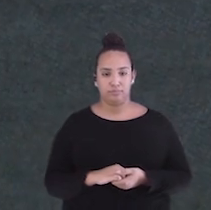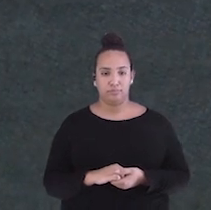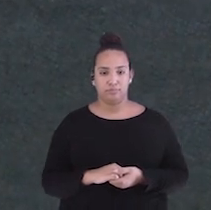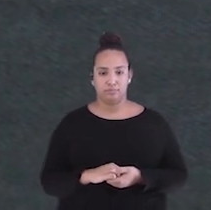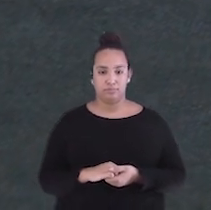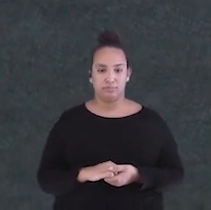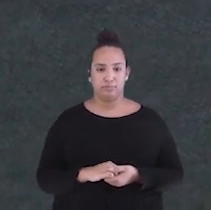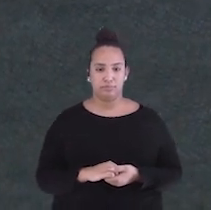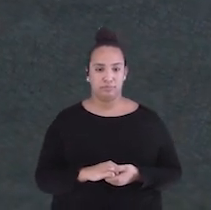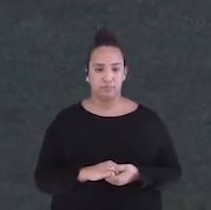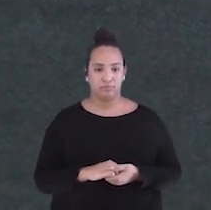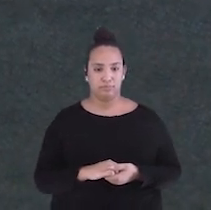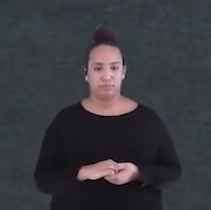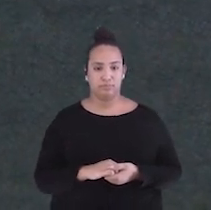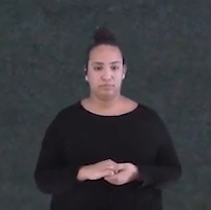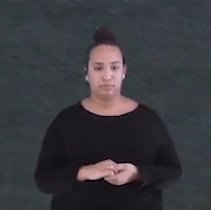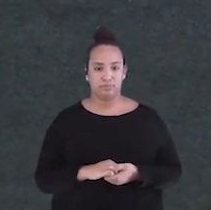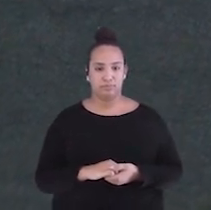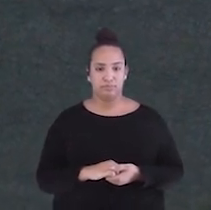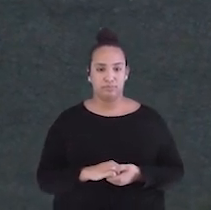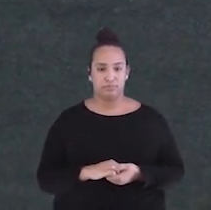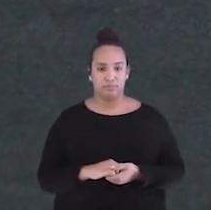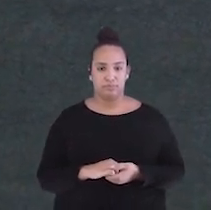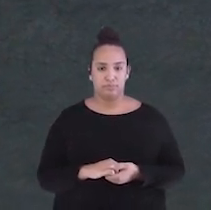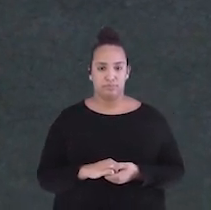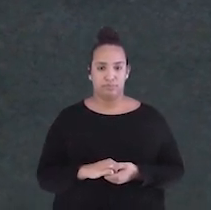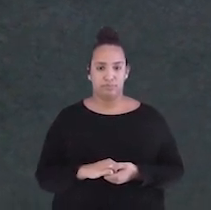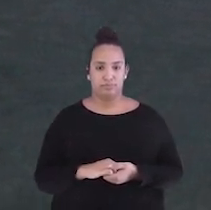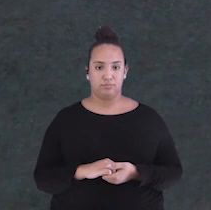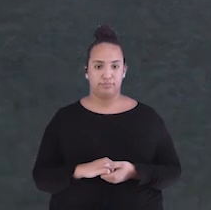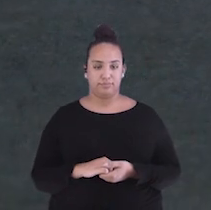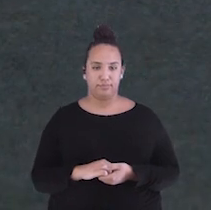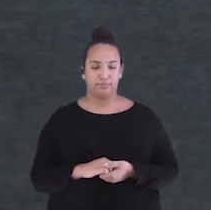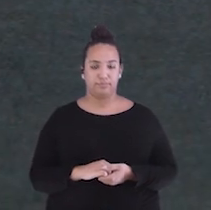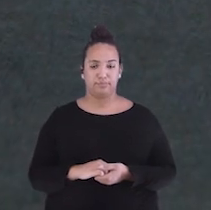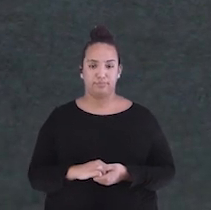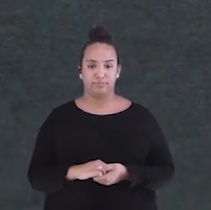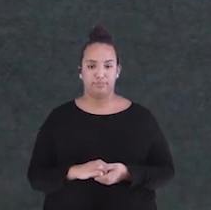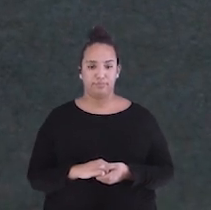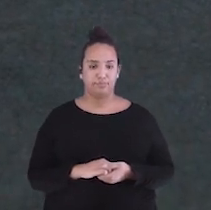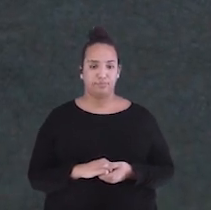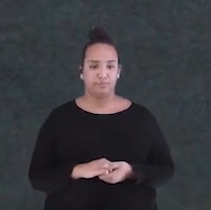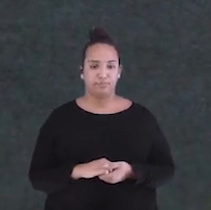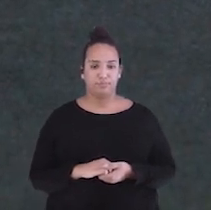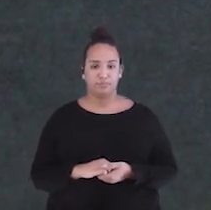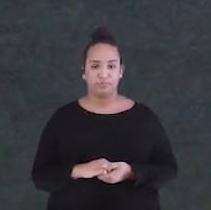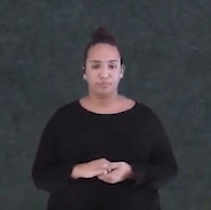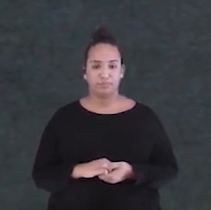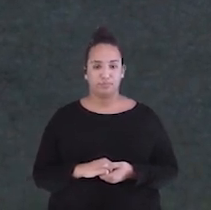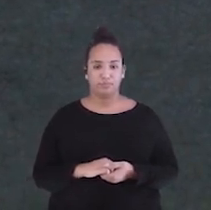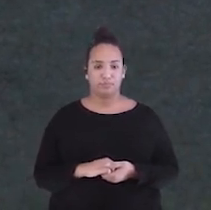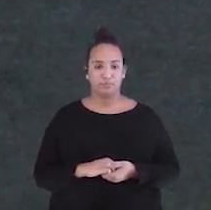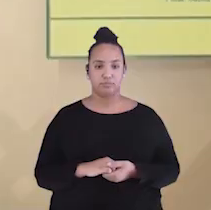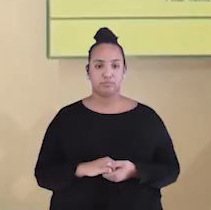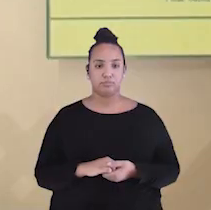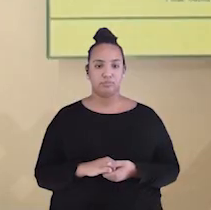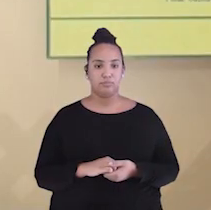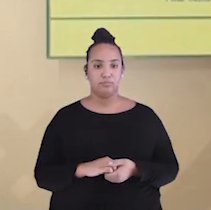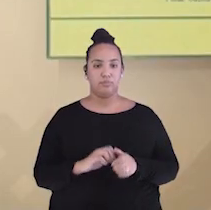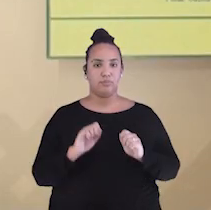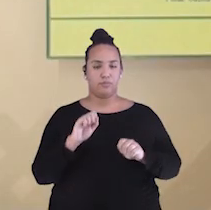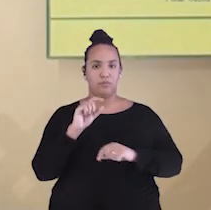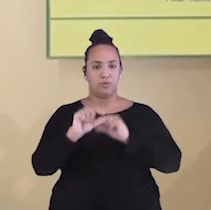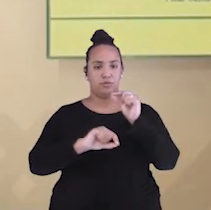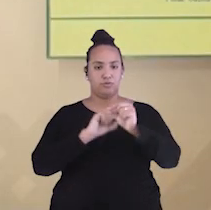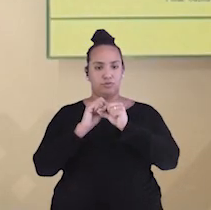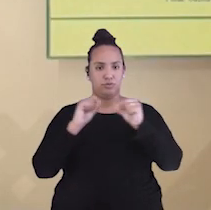Vamos subir, pode subir o nozinho para dar bem abaixo da cabeça da boneca. Pode dar um